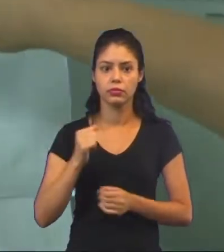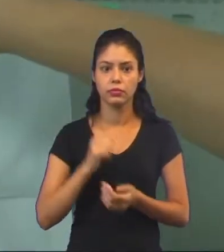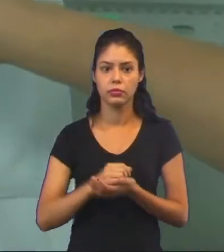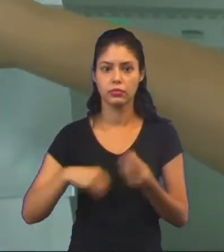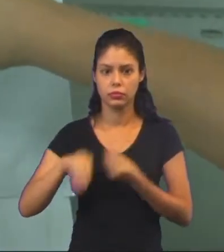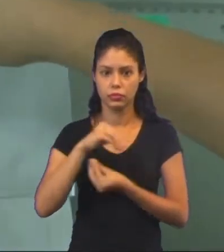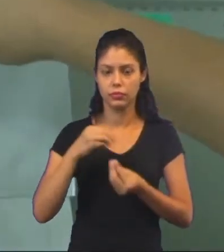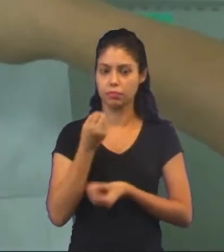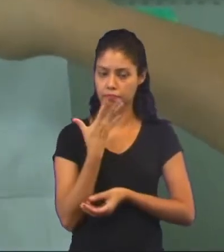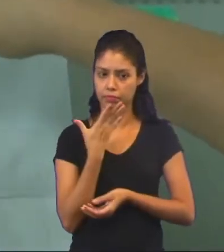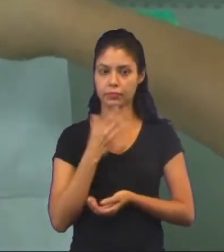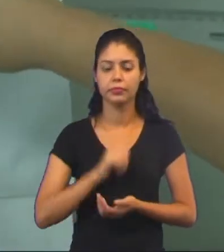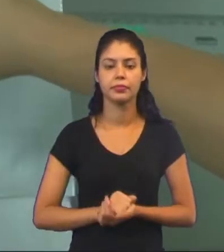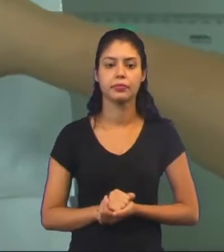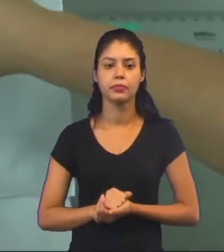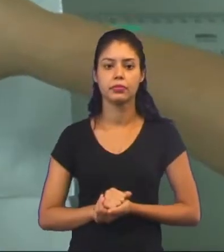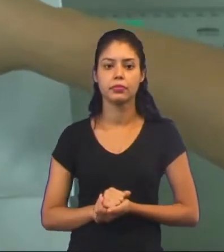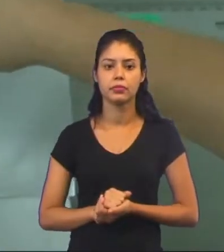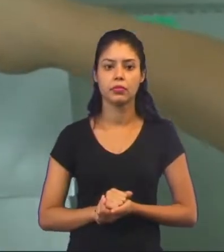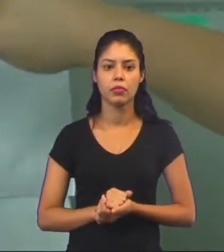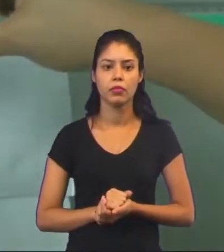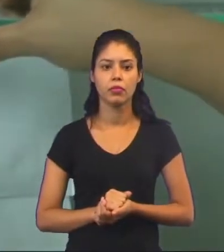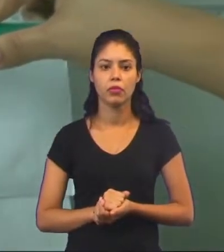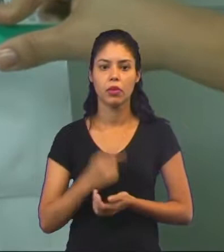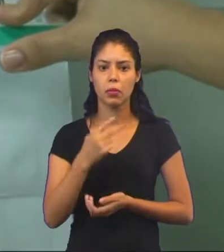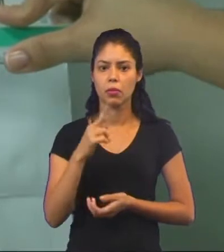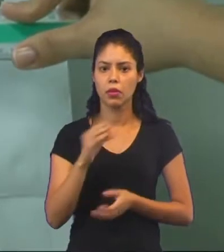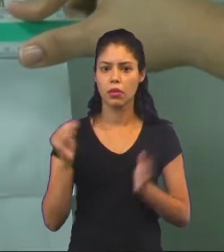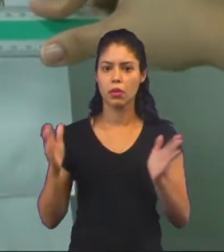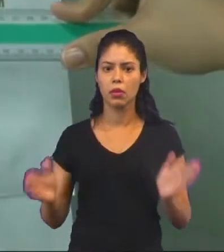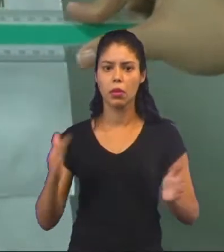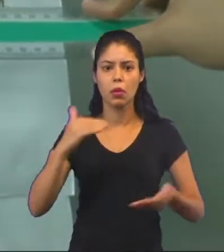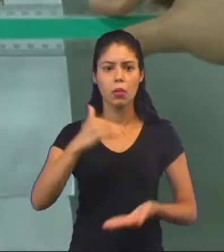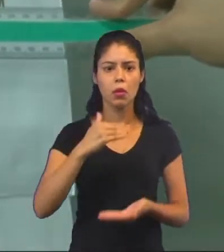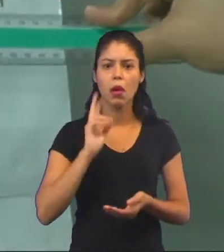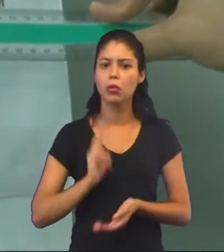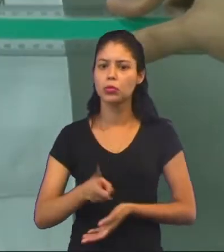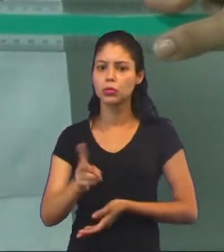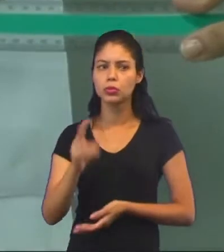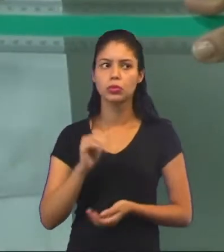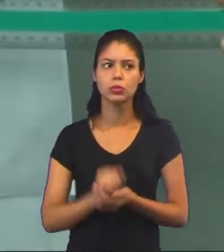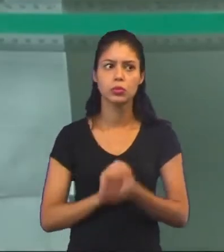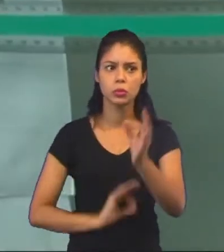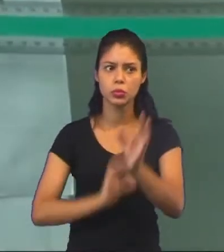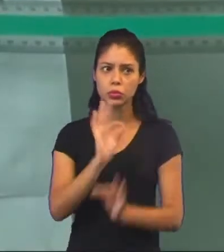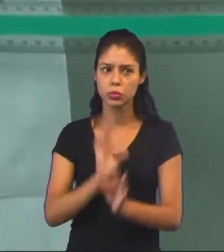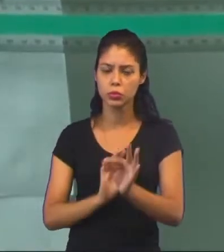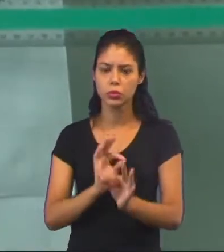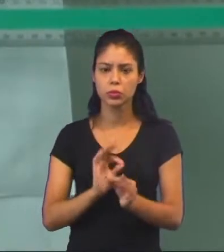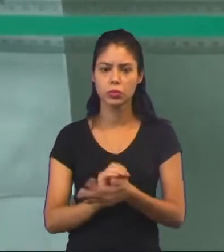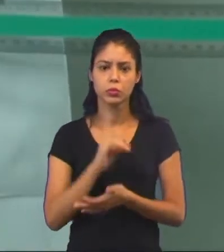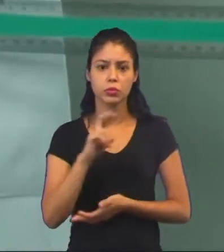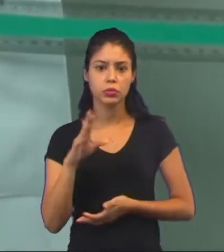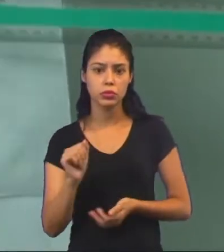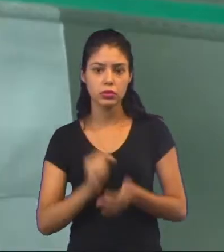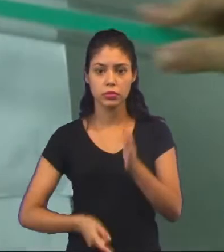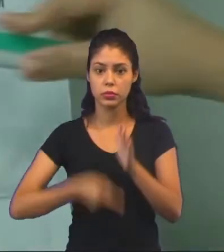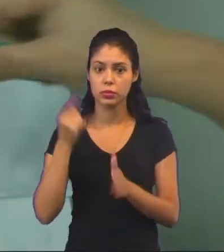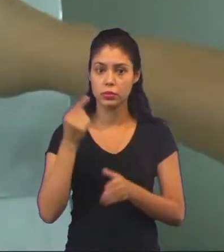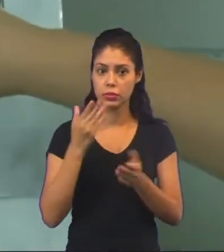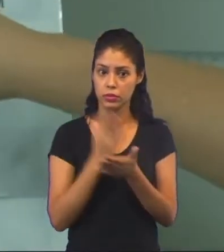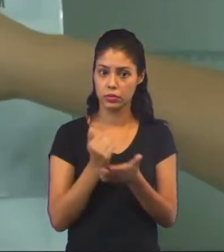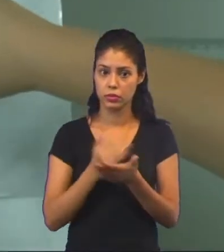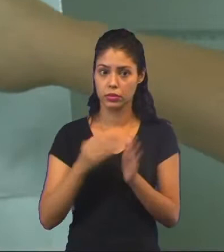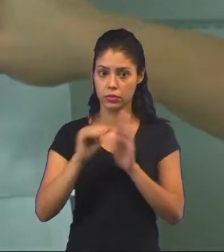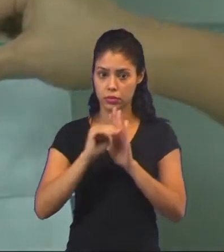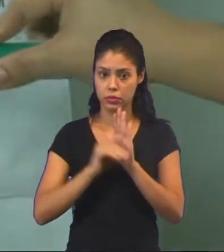leite e misture bem. Unte um pirex com manteiga e, em seguida, monte o creme. Primeira camada